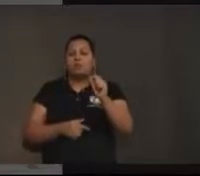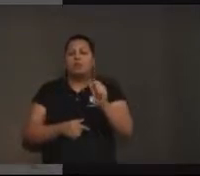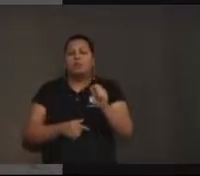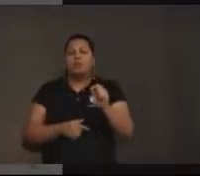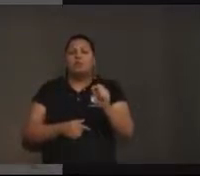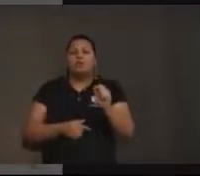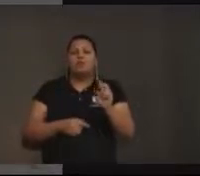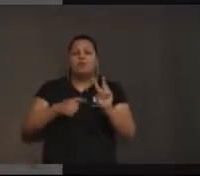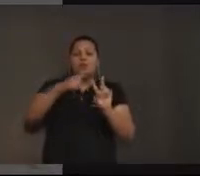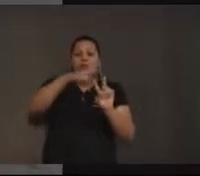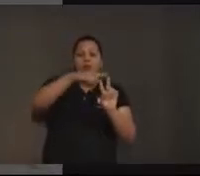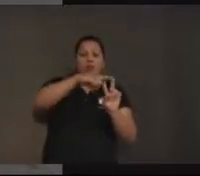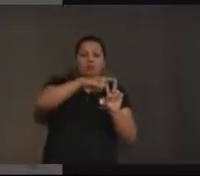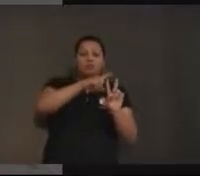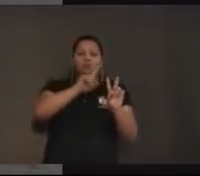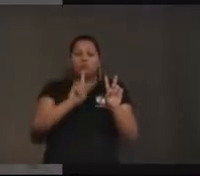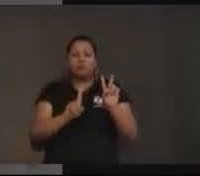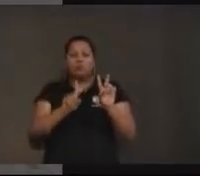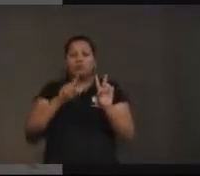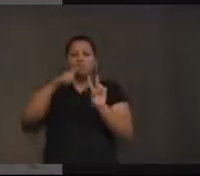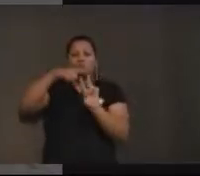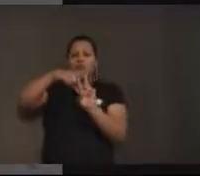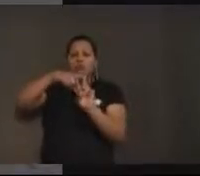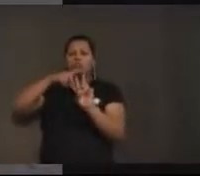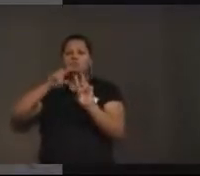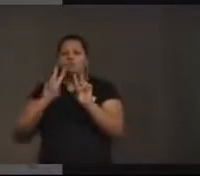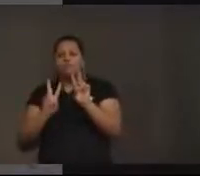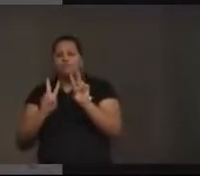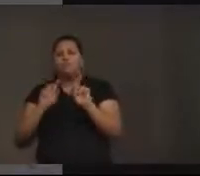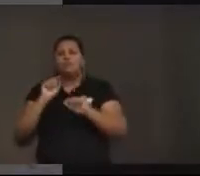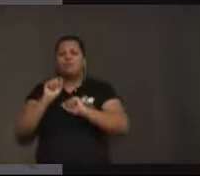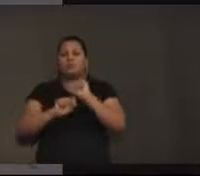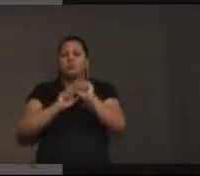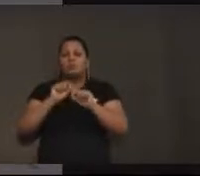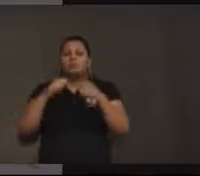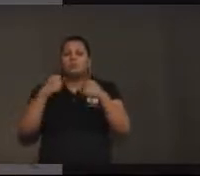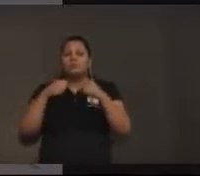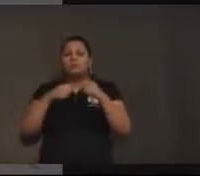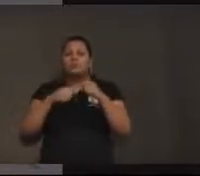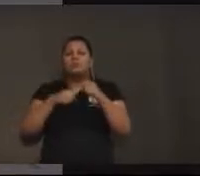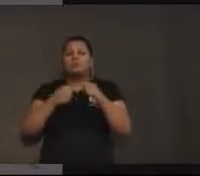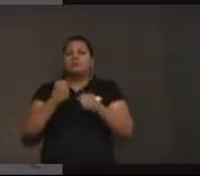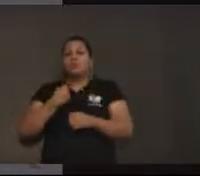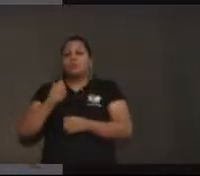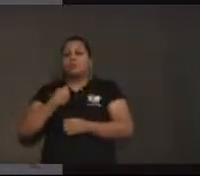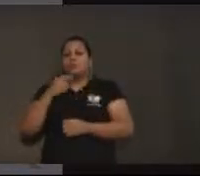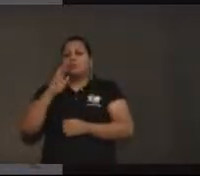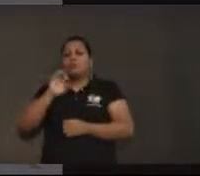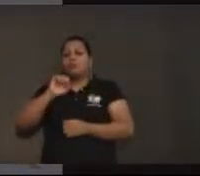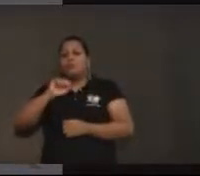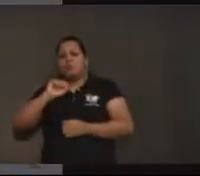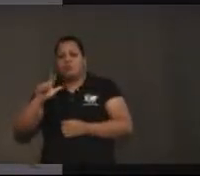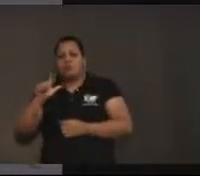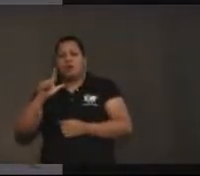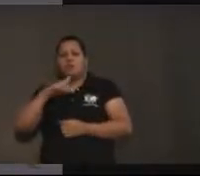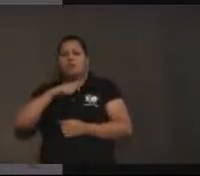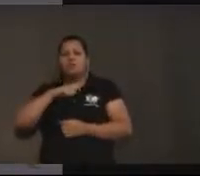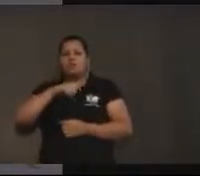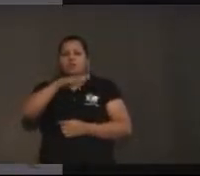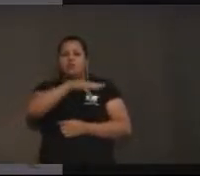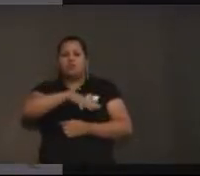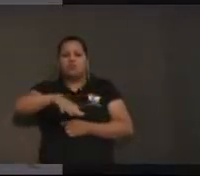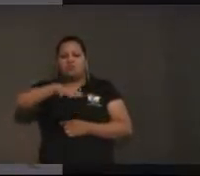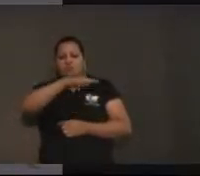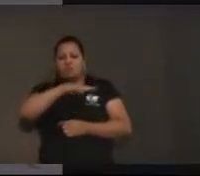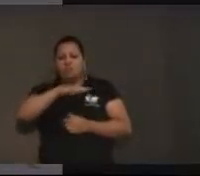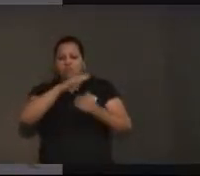gradiente de ver isso aqui precisa dar o número real também essa integral para quem te deu o número real existe um espaço que a gente define